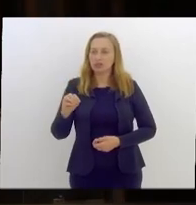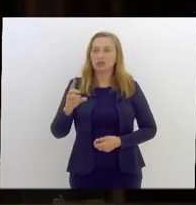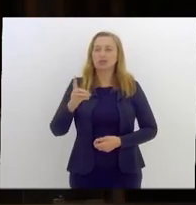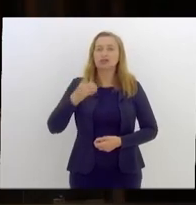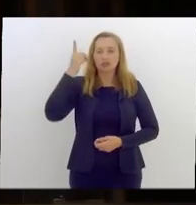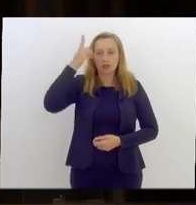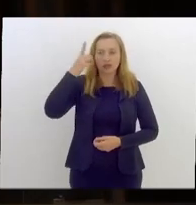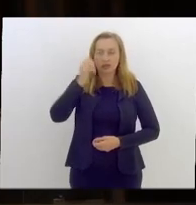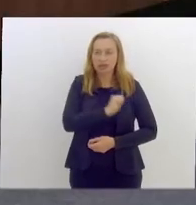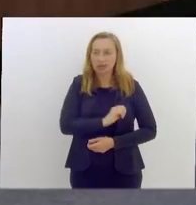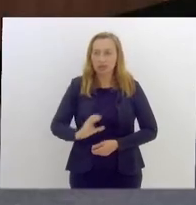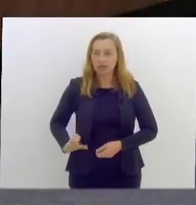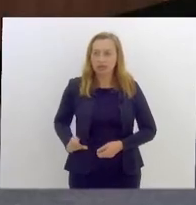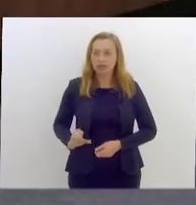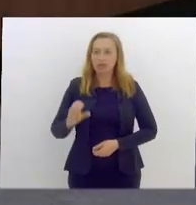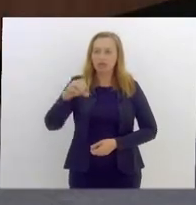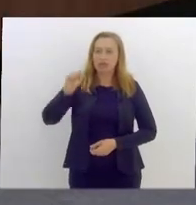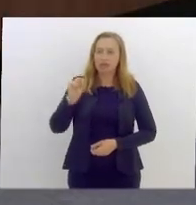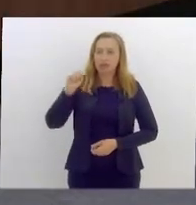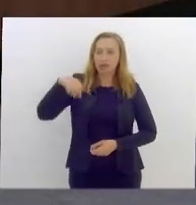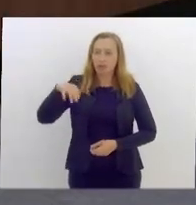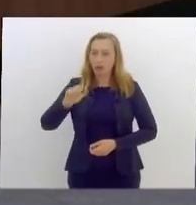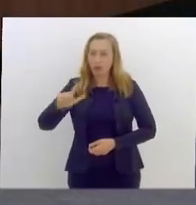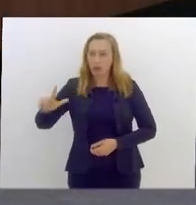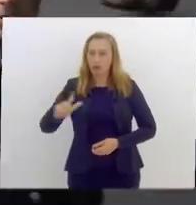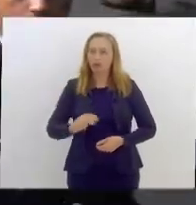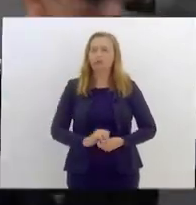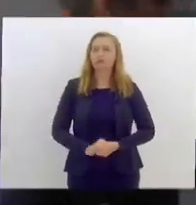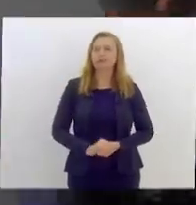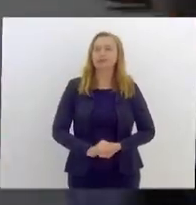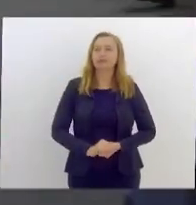André Siciliano e Samuel Malafaia.